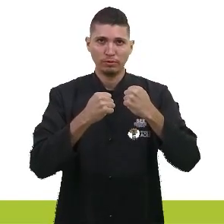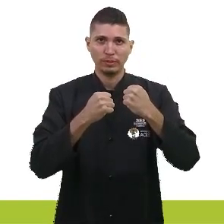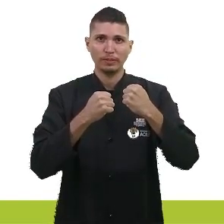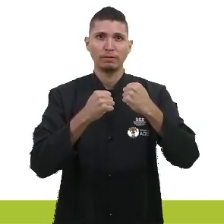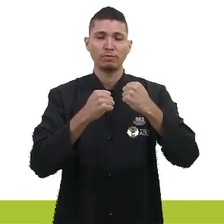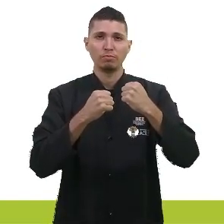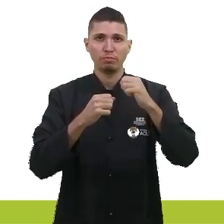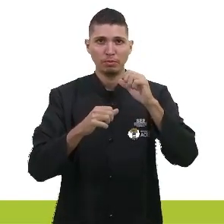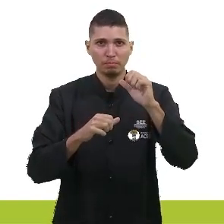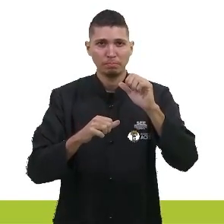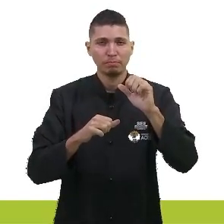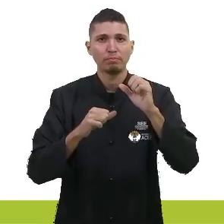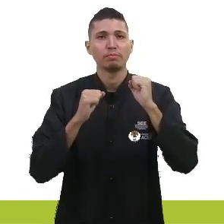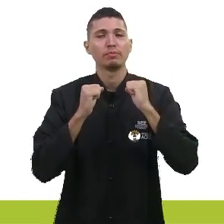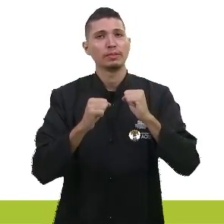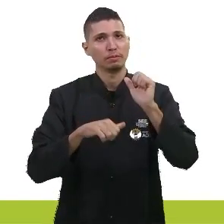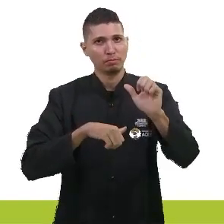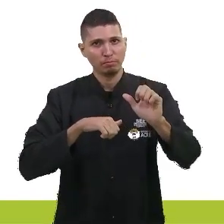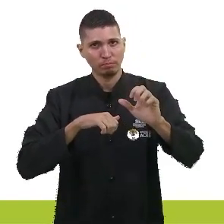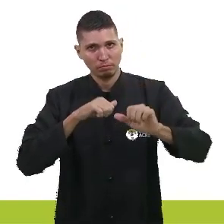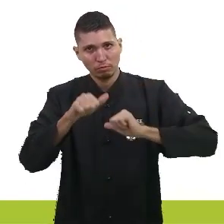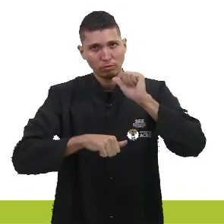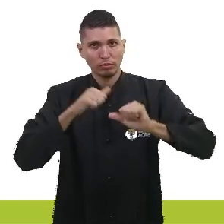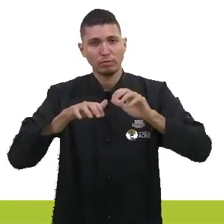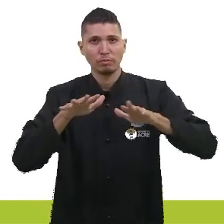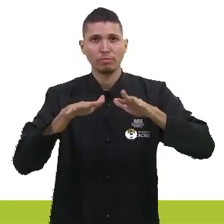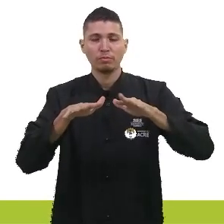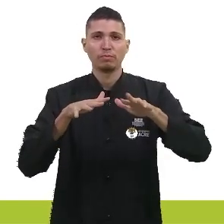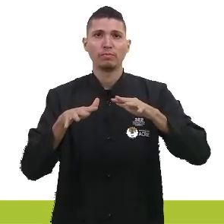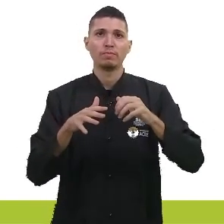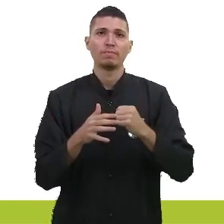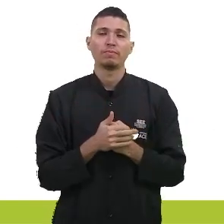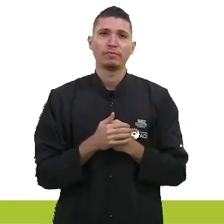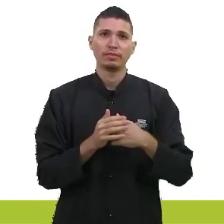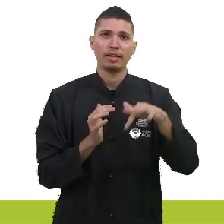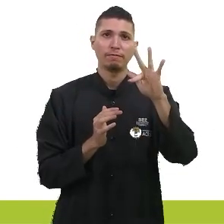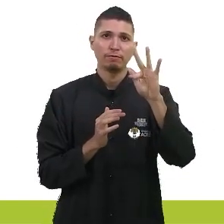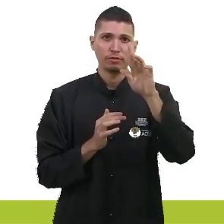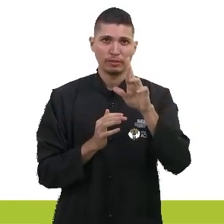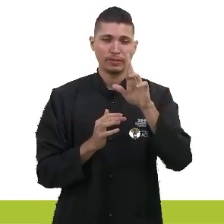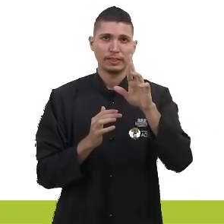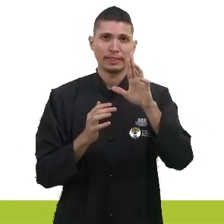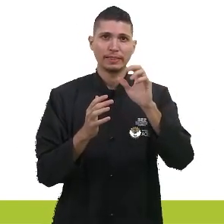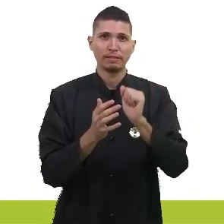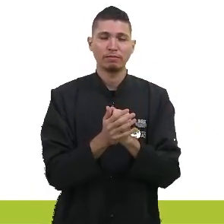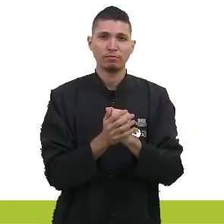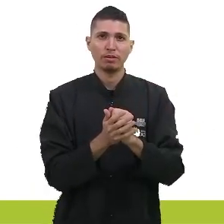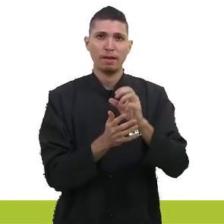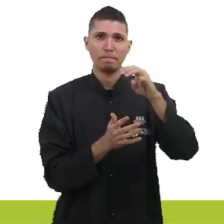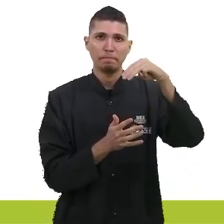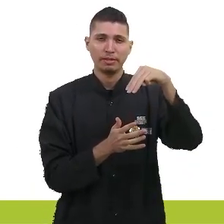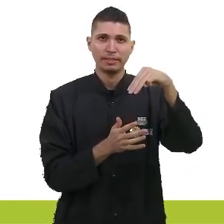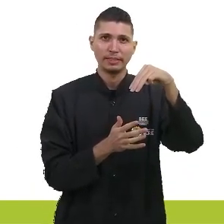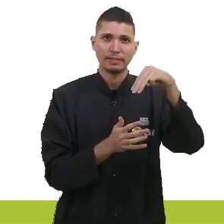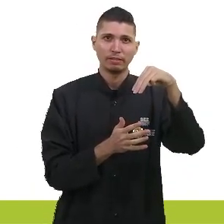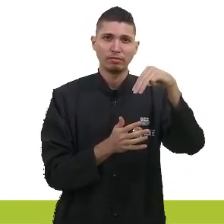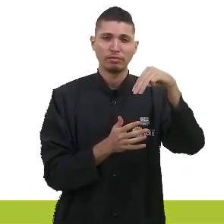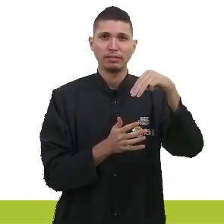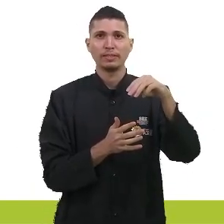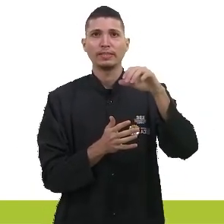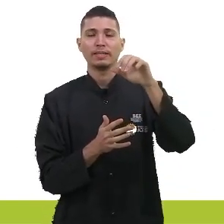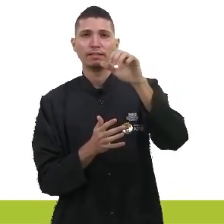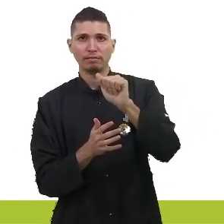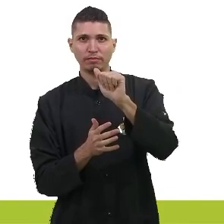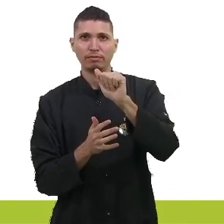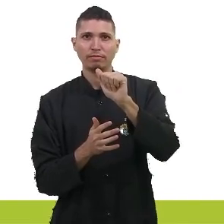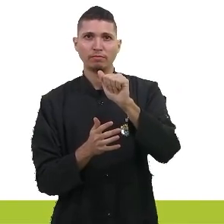Então, observando a fórmula, aqui a força resultante ela é igual a massa vezes a aceleração. Ou seja, a força